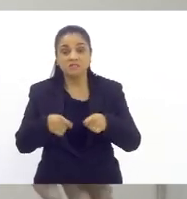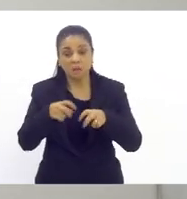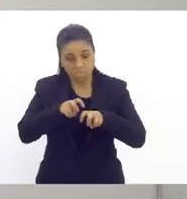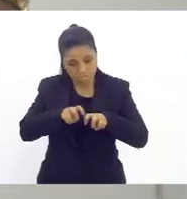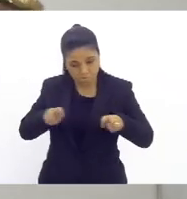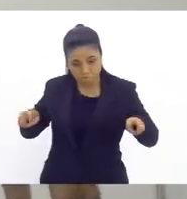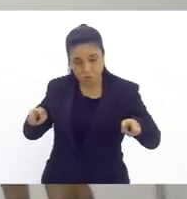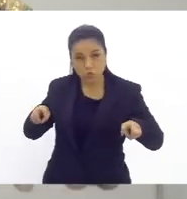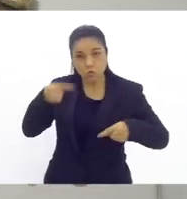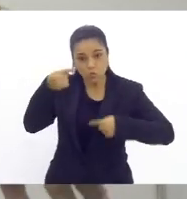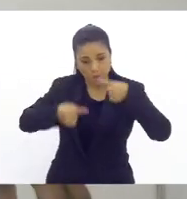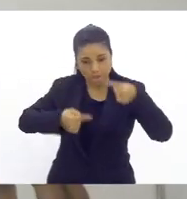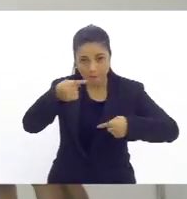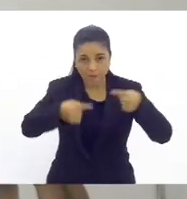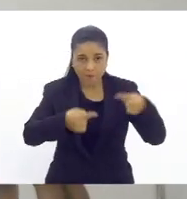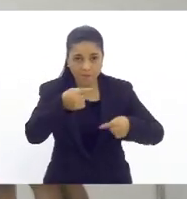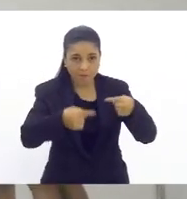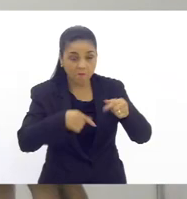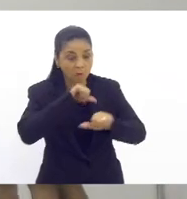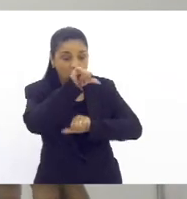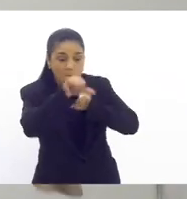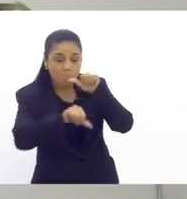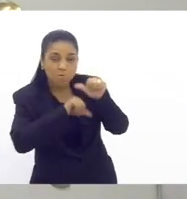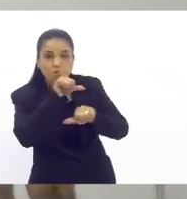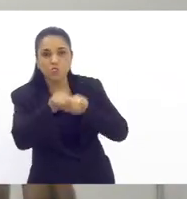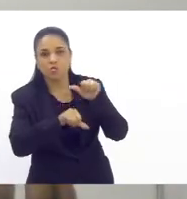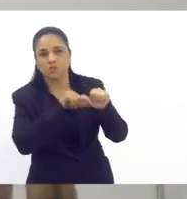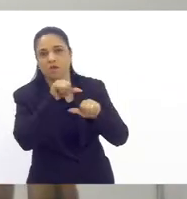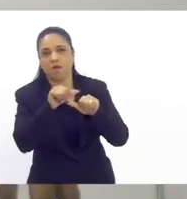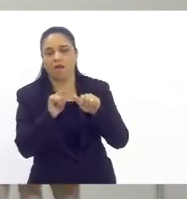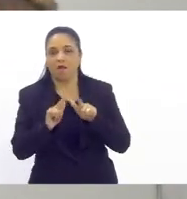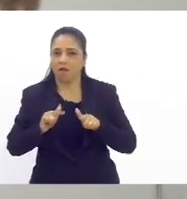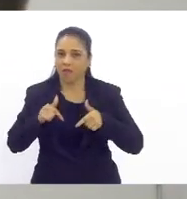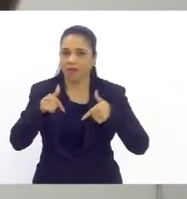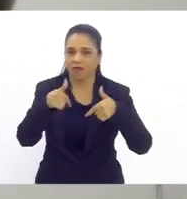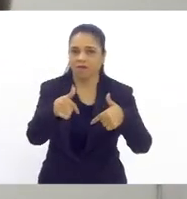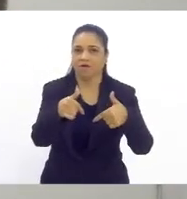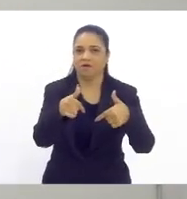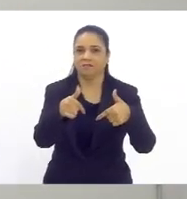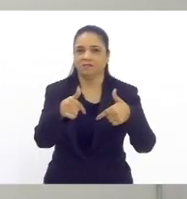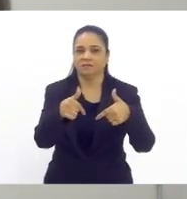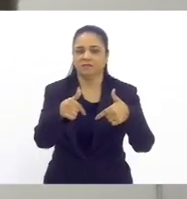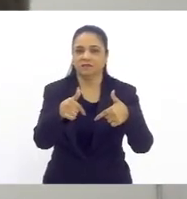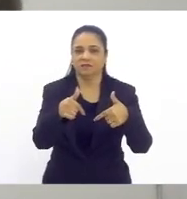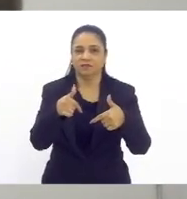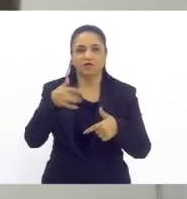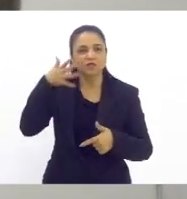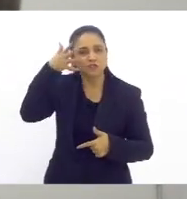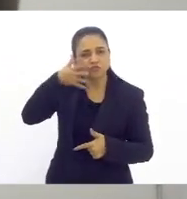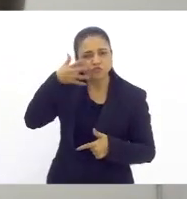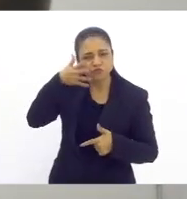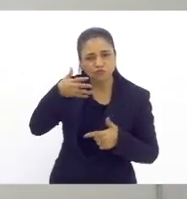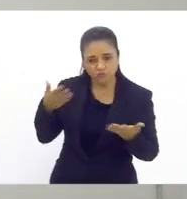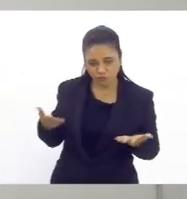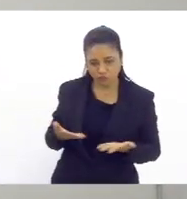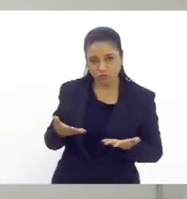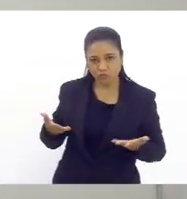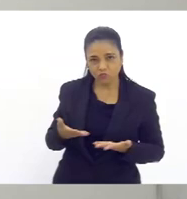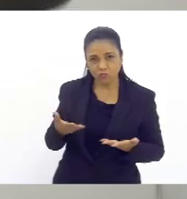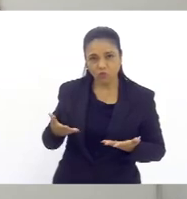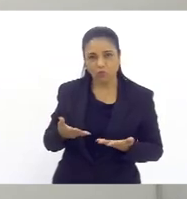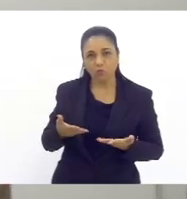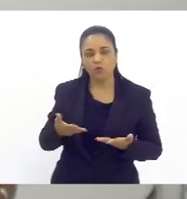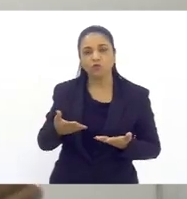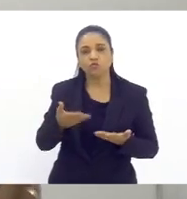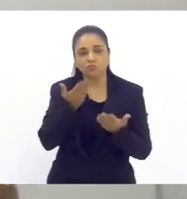têm poder desses olhos para mudar esse esse pai e para tornar a precisão para que discurso Como foram feitos aqui pega o cara